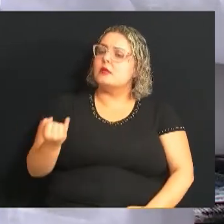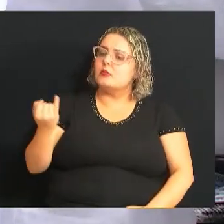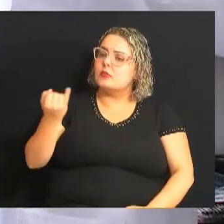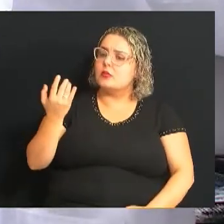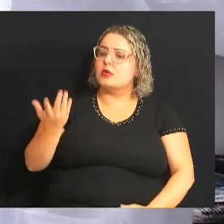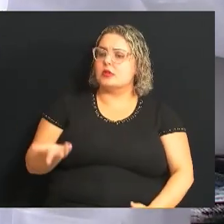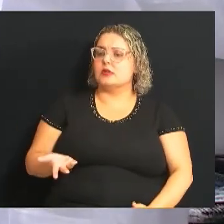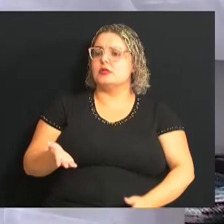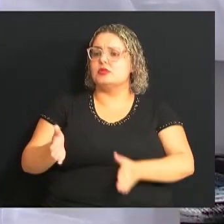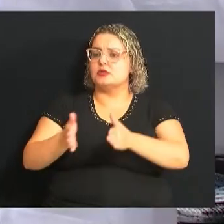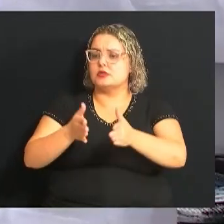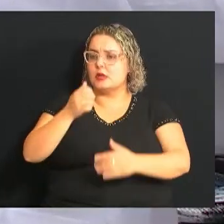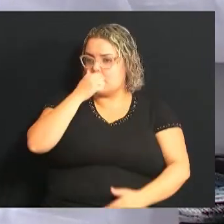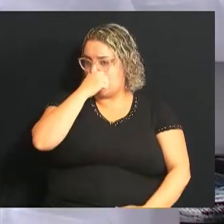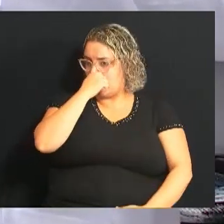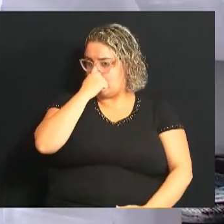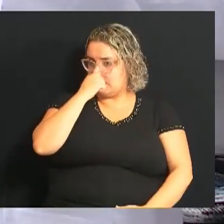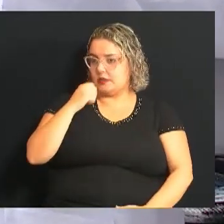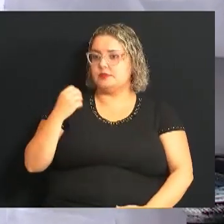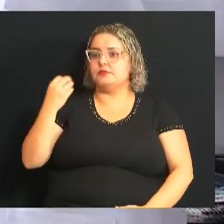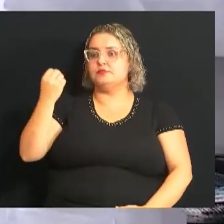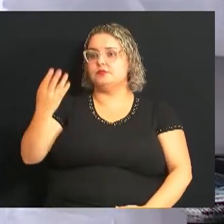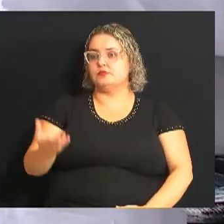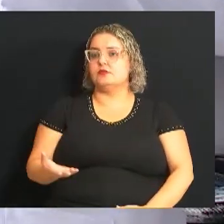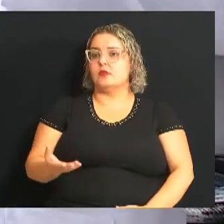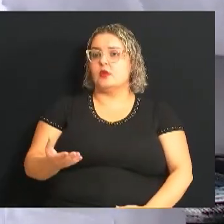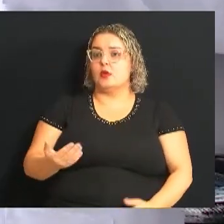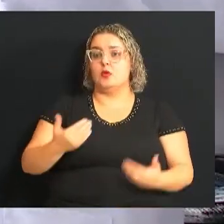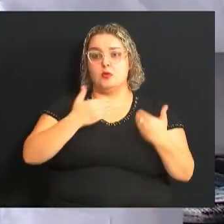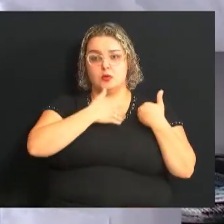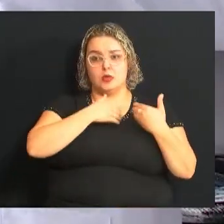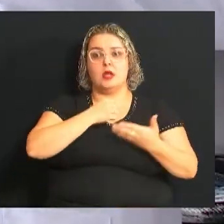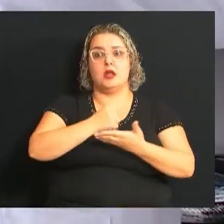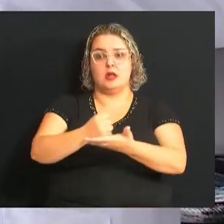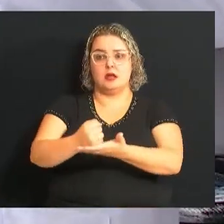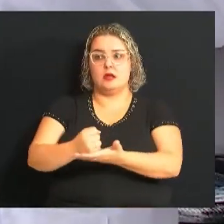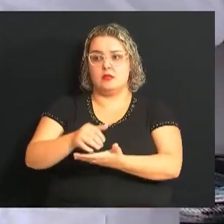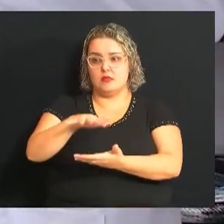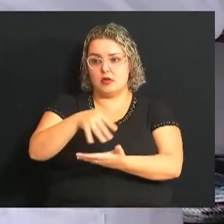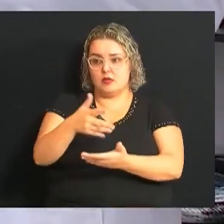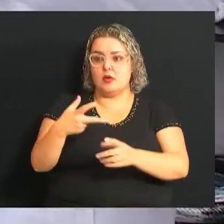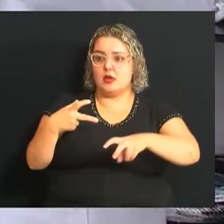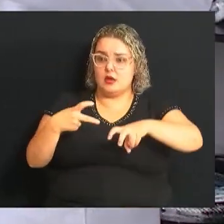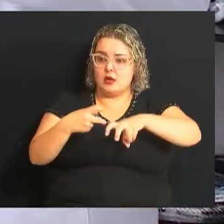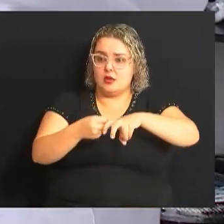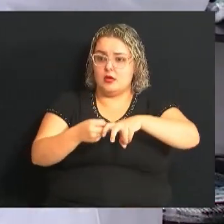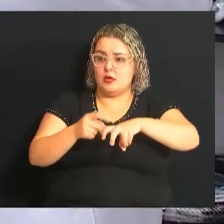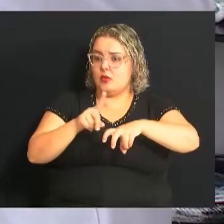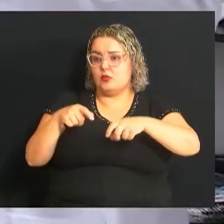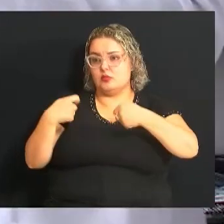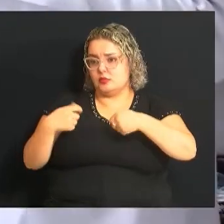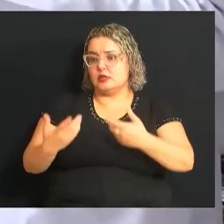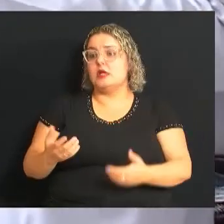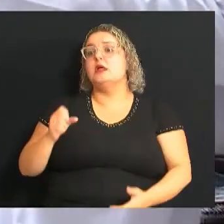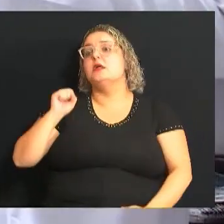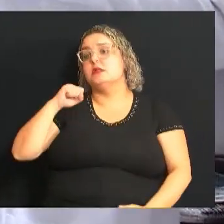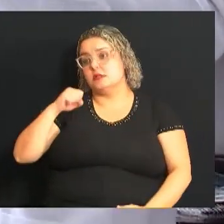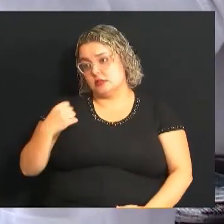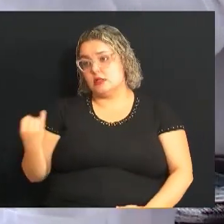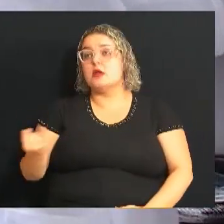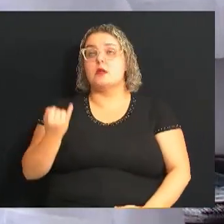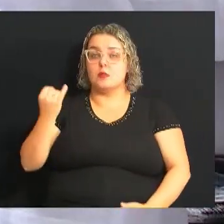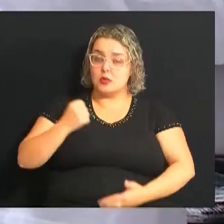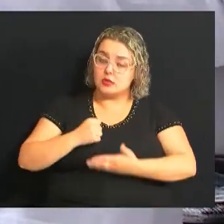momento da viagem o tutor levar a carteirinha do animal ou não tem necessidade? Sim, é de extrema importância também